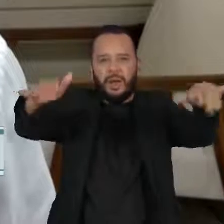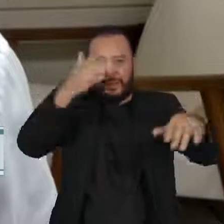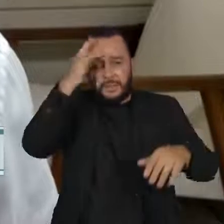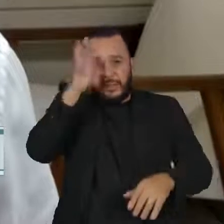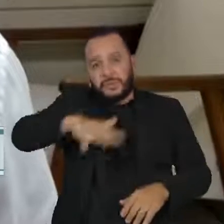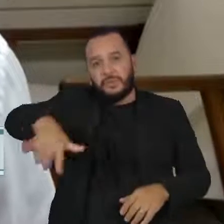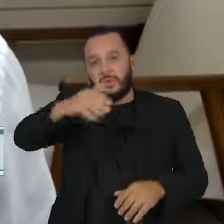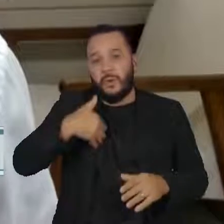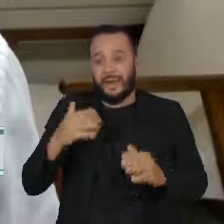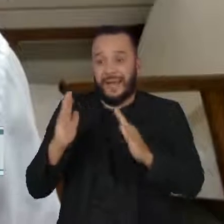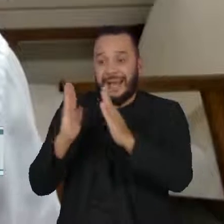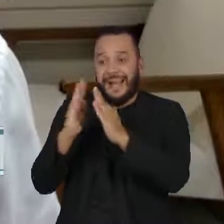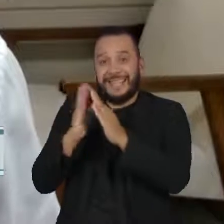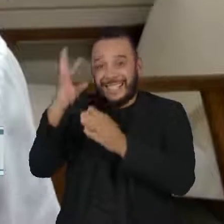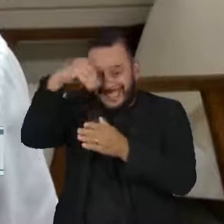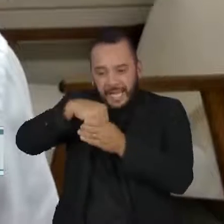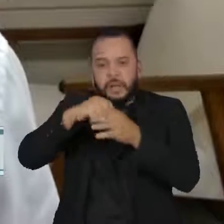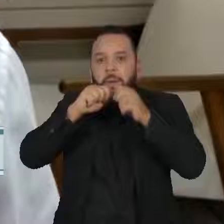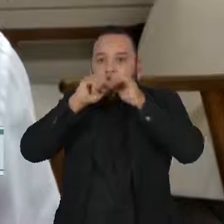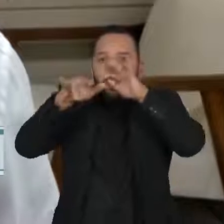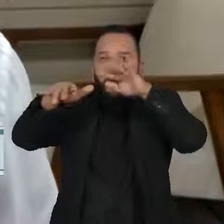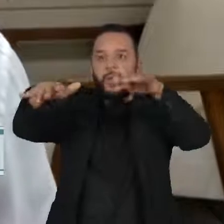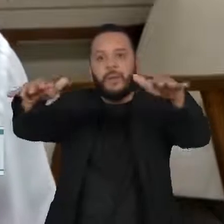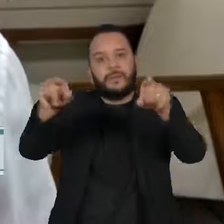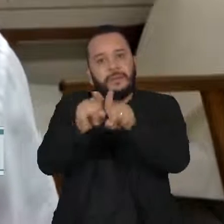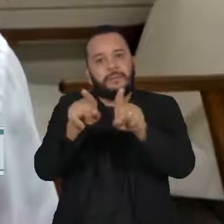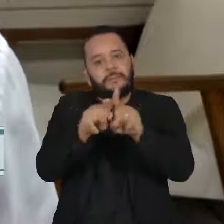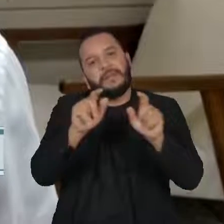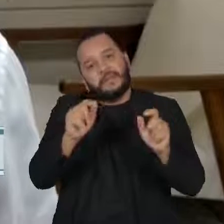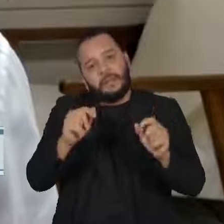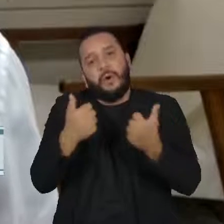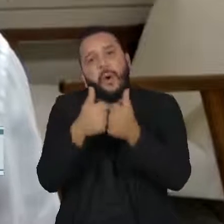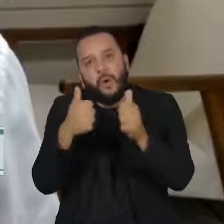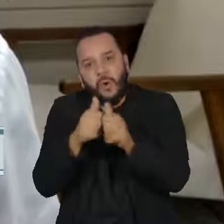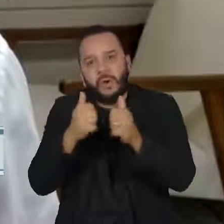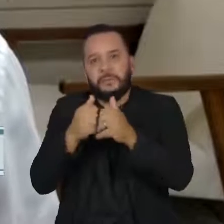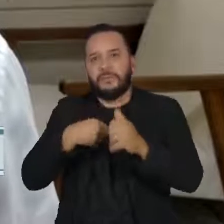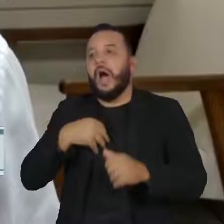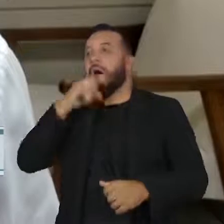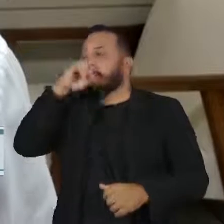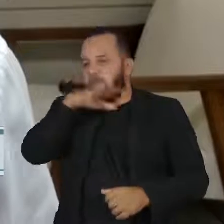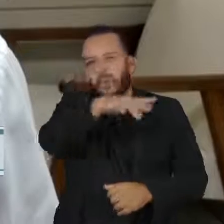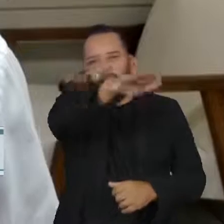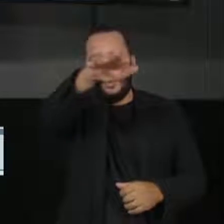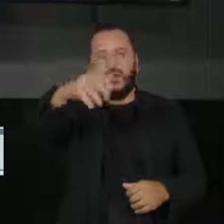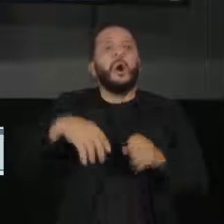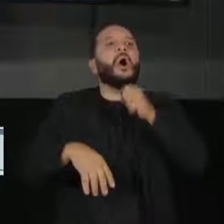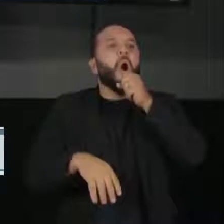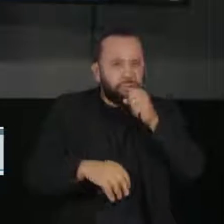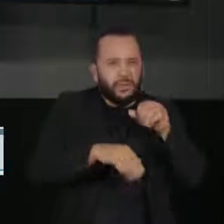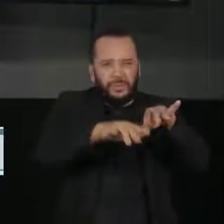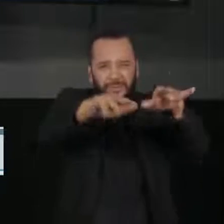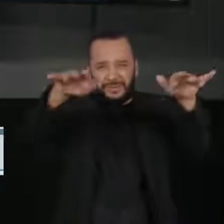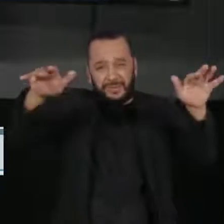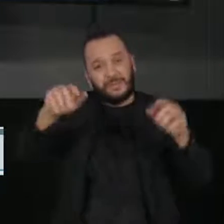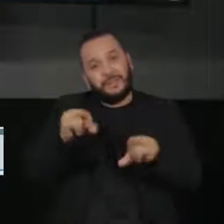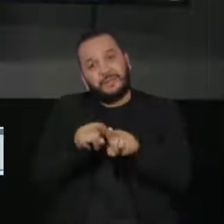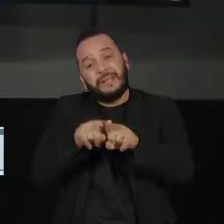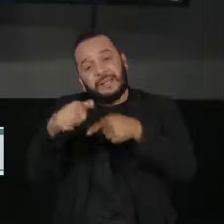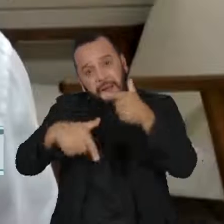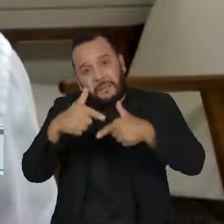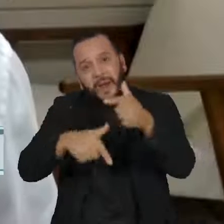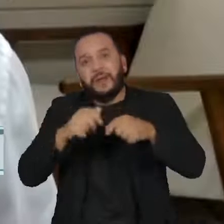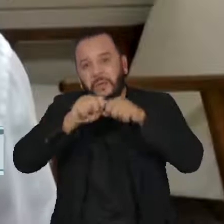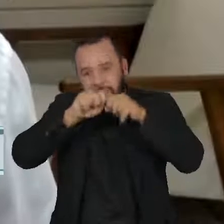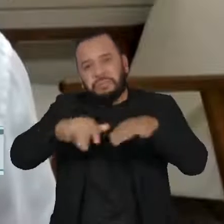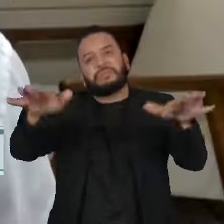que moram na mesma residência, mas também durante o uso de transporte público, no trabalho, em qualquer lugar, assim como foi o Covid no